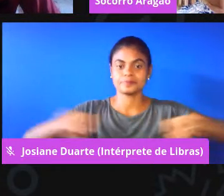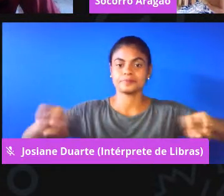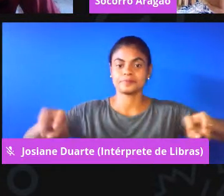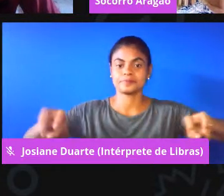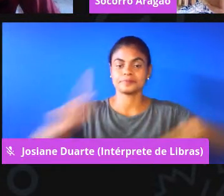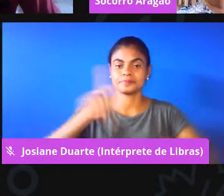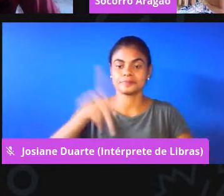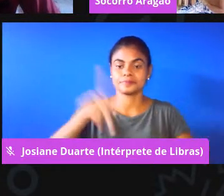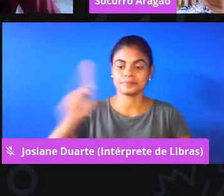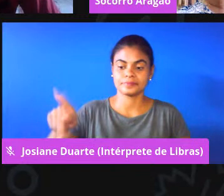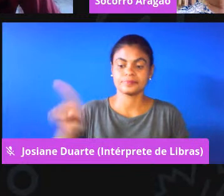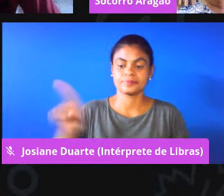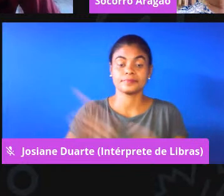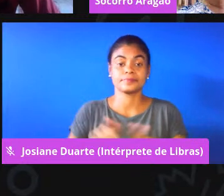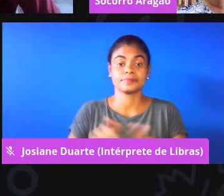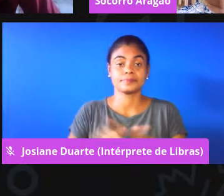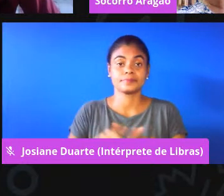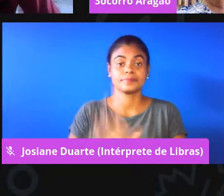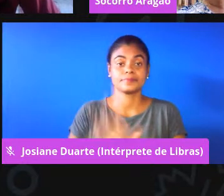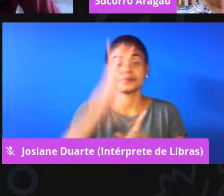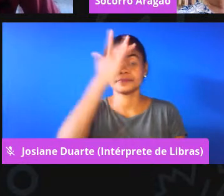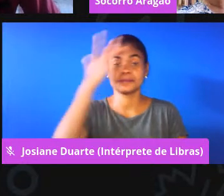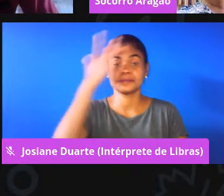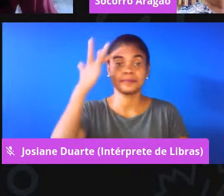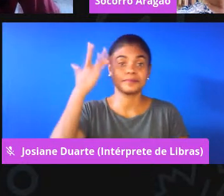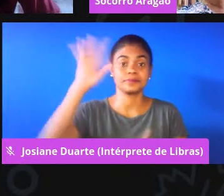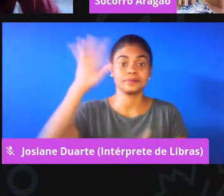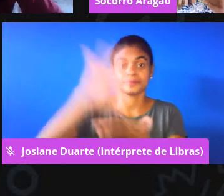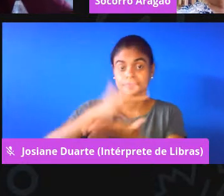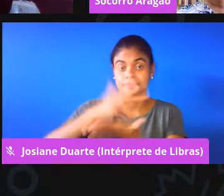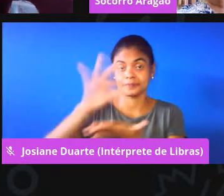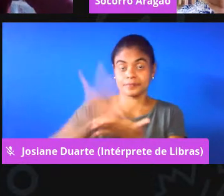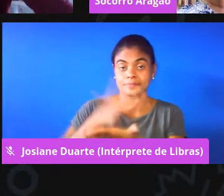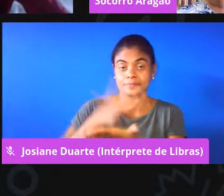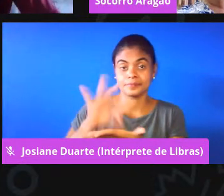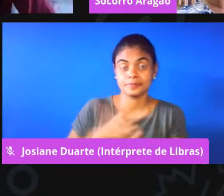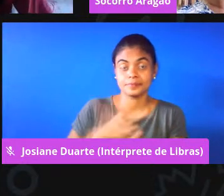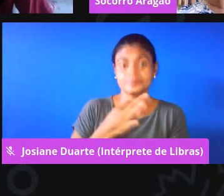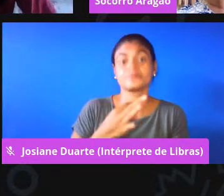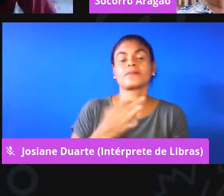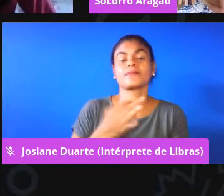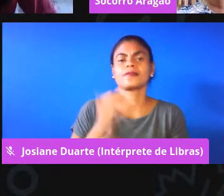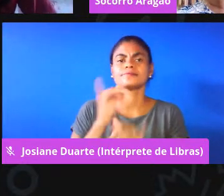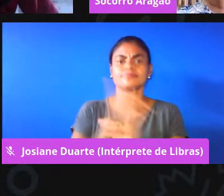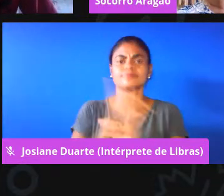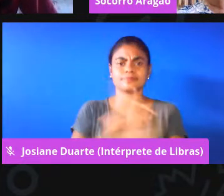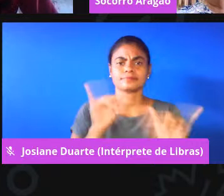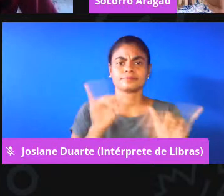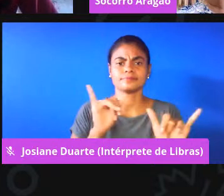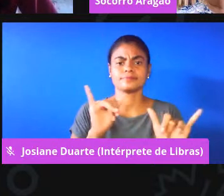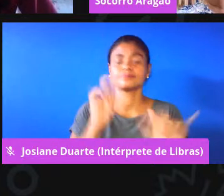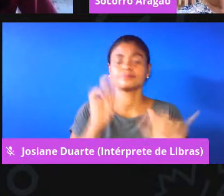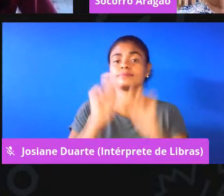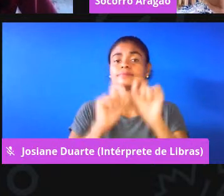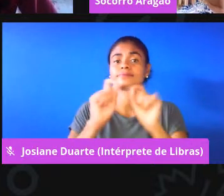aos participantes, os inscritos. Eu gostaria que eles colocassem no chat